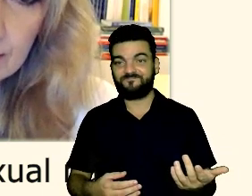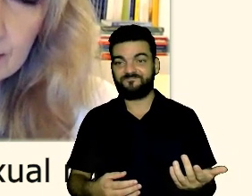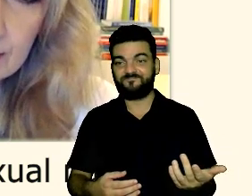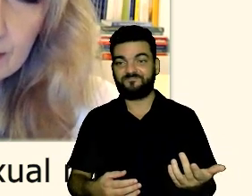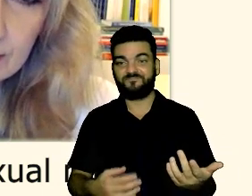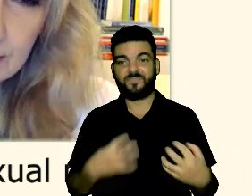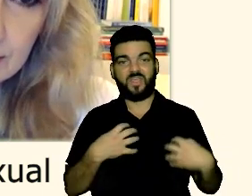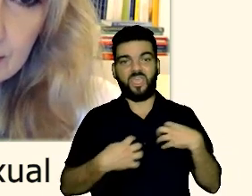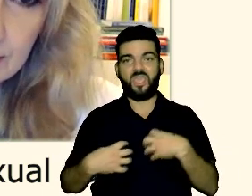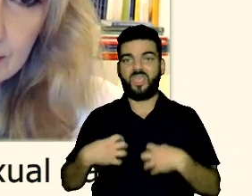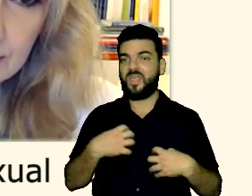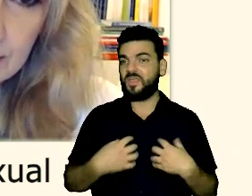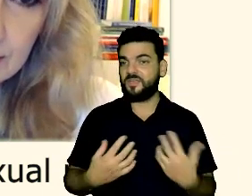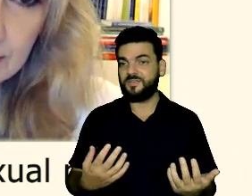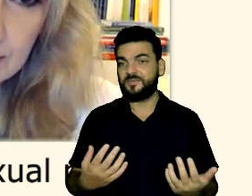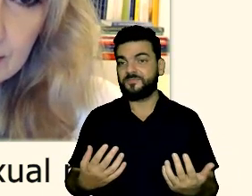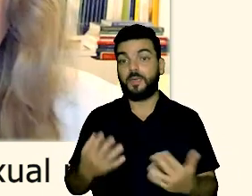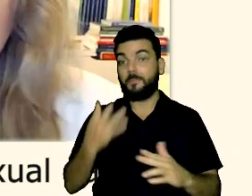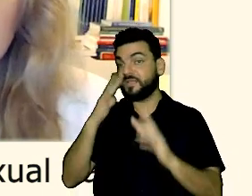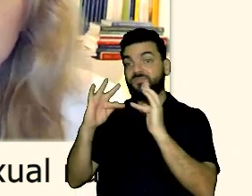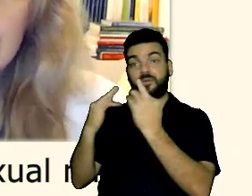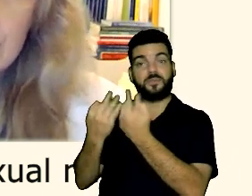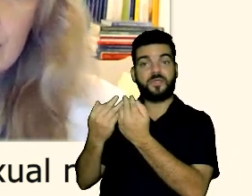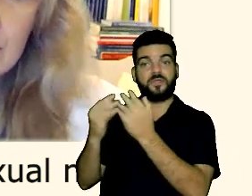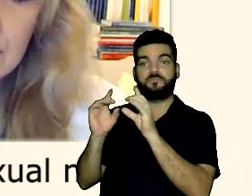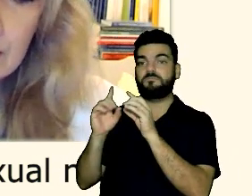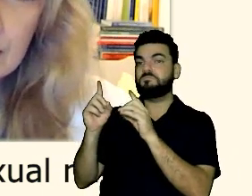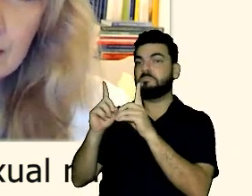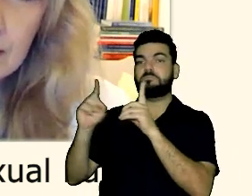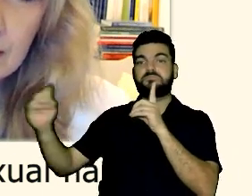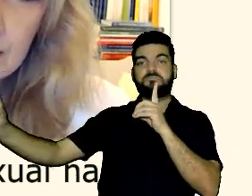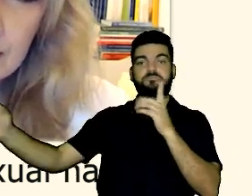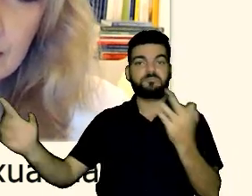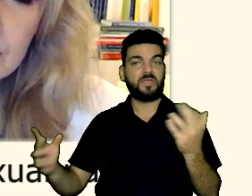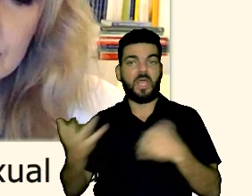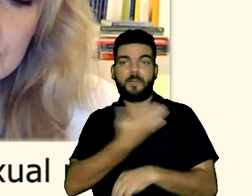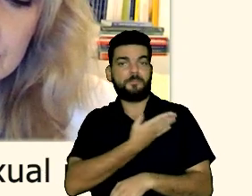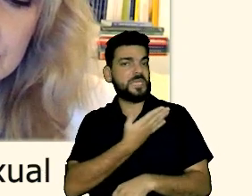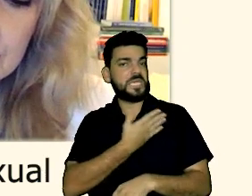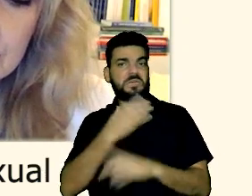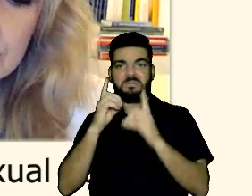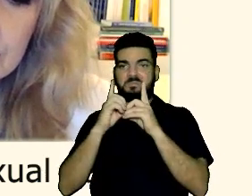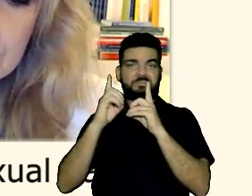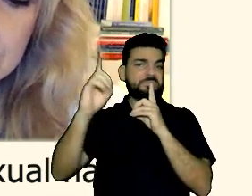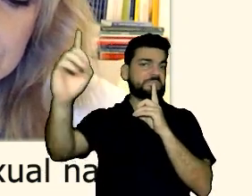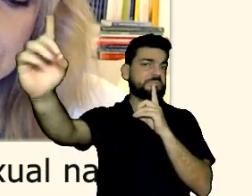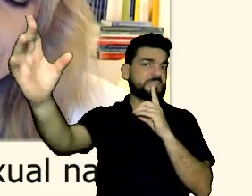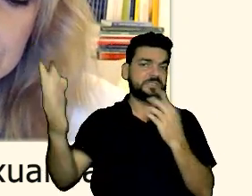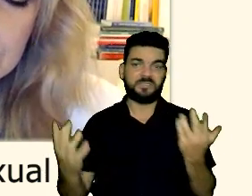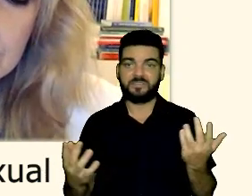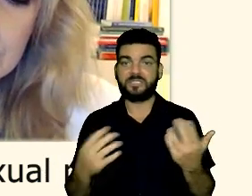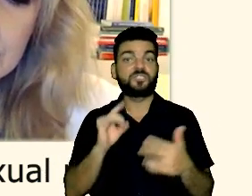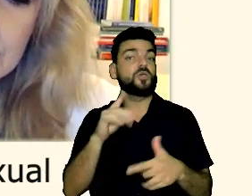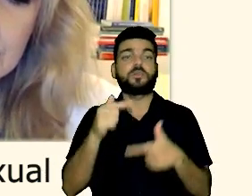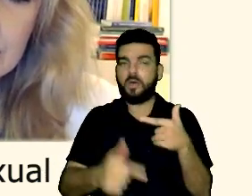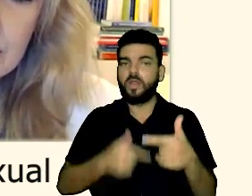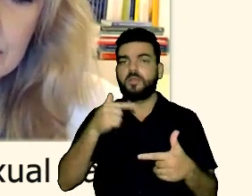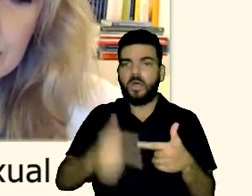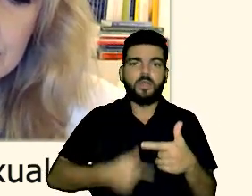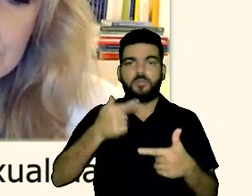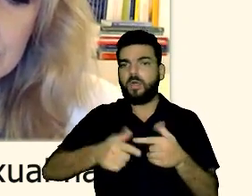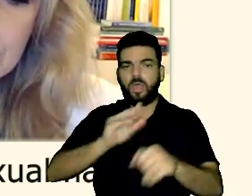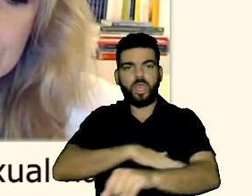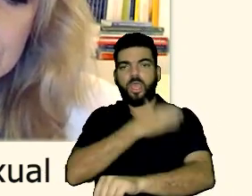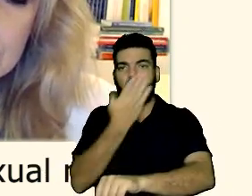o que, que acontece? Isso faz com que ela acabe se afastando do convívio social, que ela acabe deixando